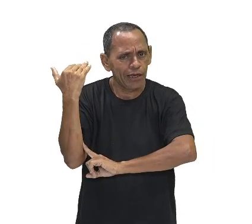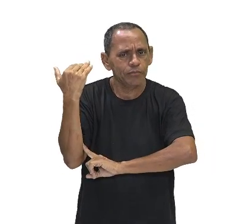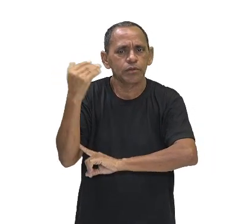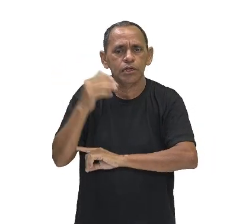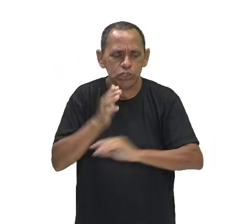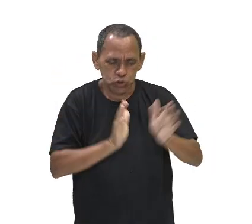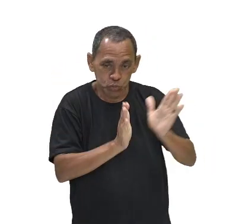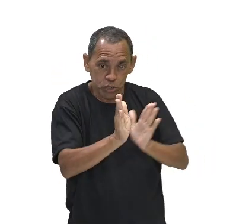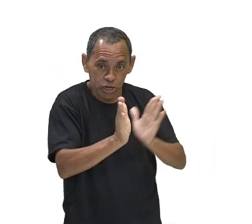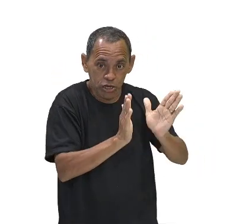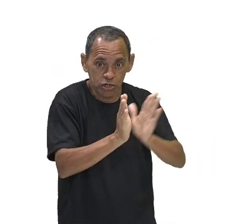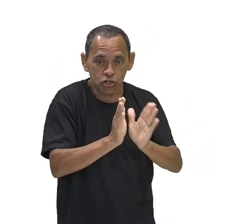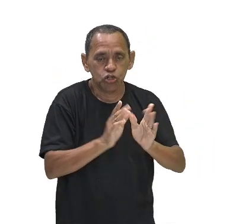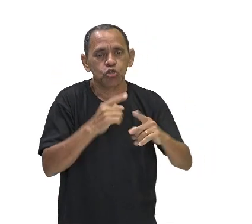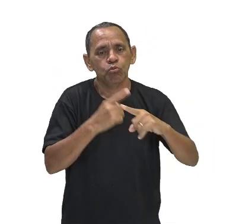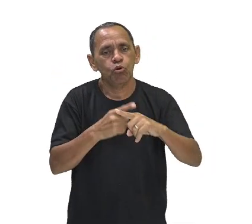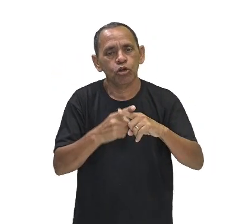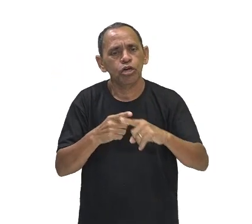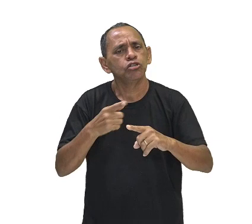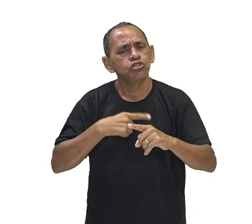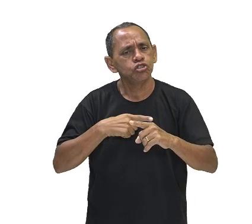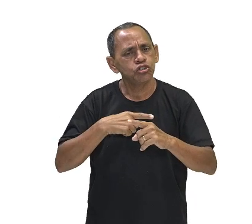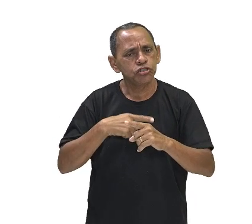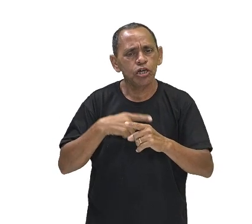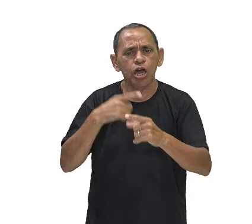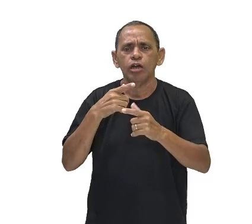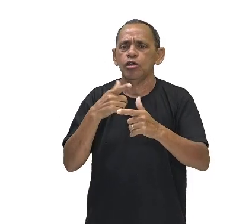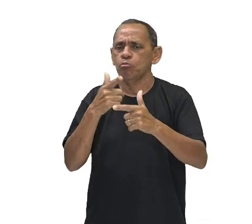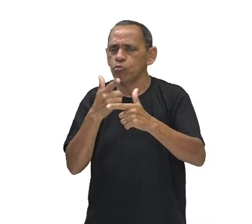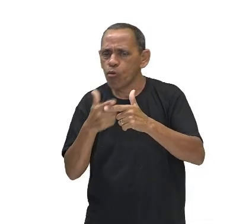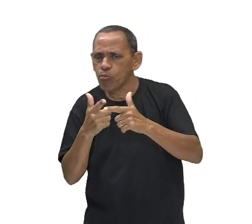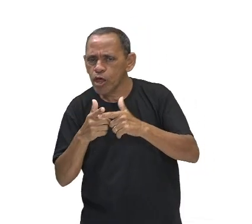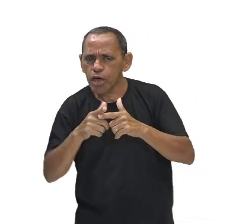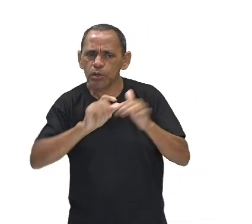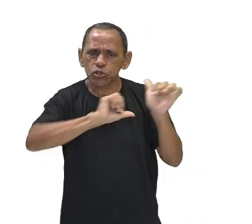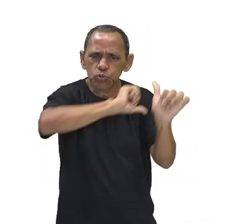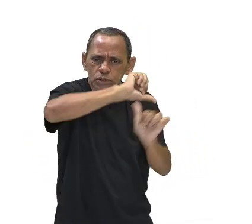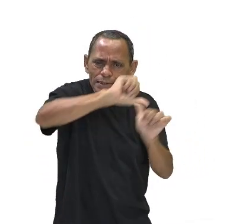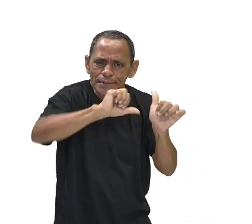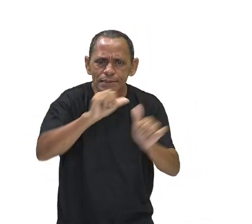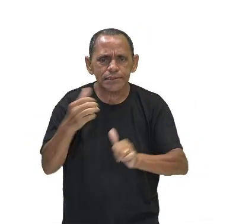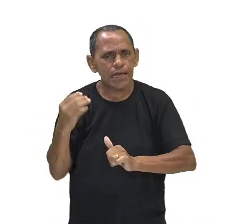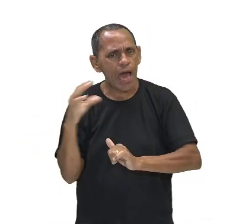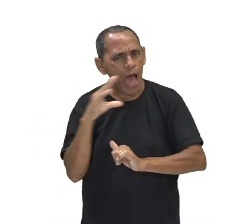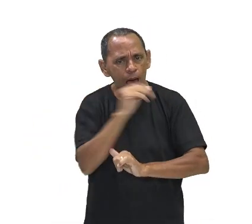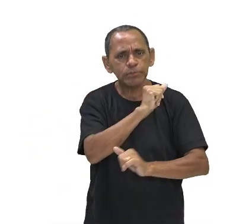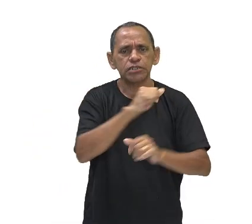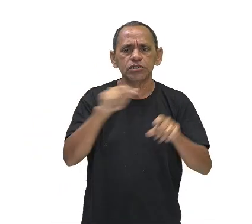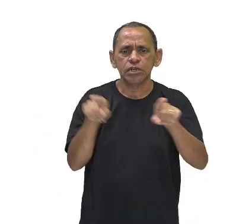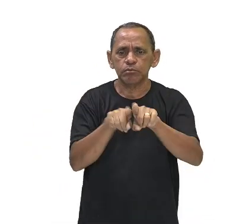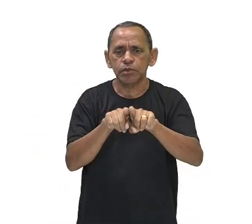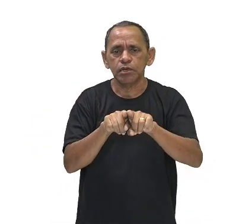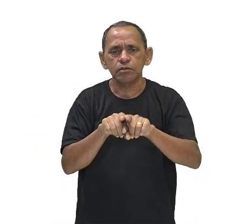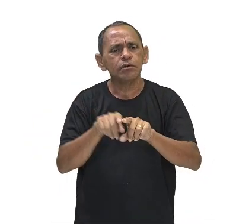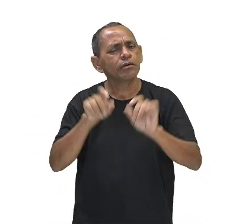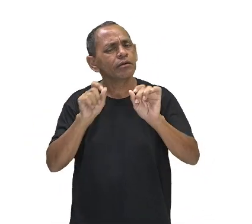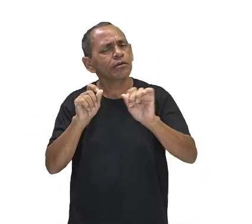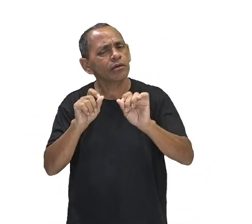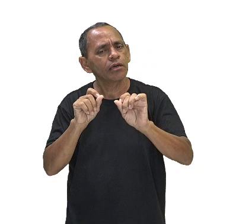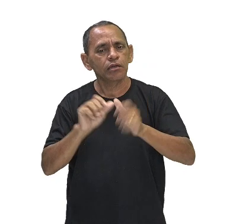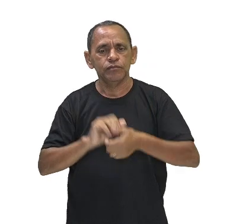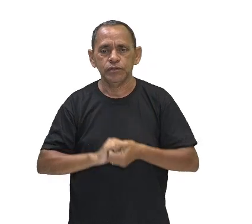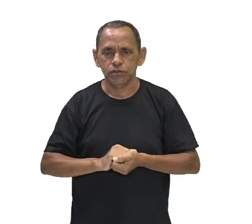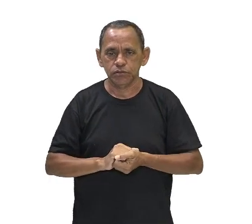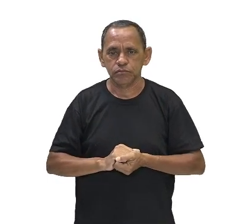em burburinho, muita mudança, tudo muito rápido. E o que ele fez? Ele buscou demonstrar